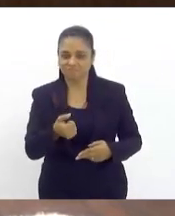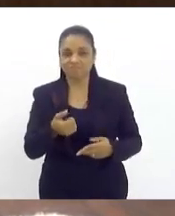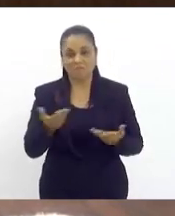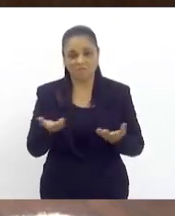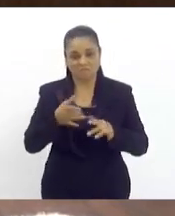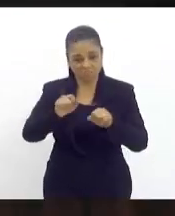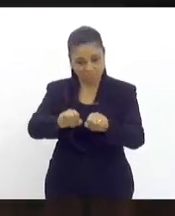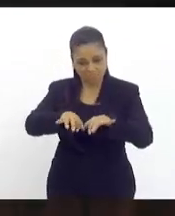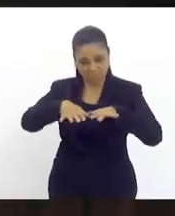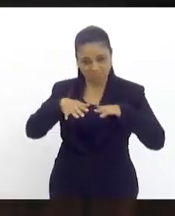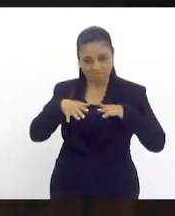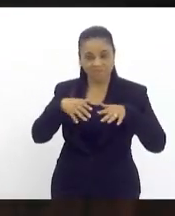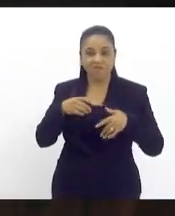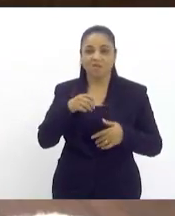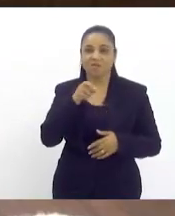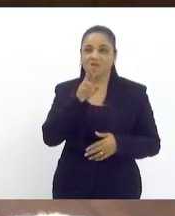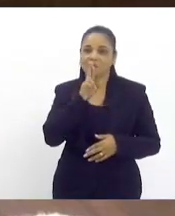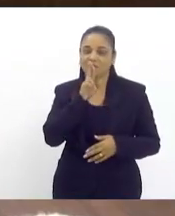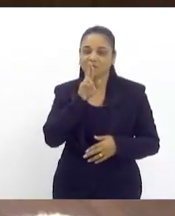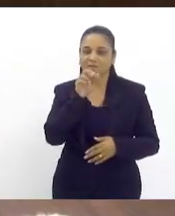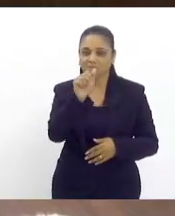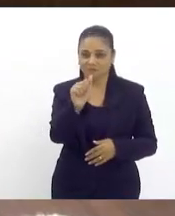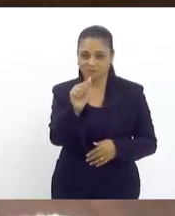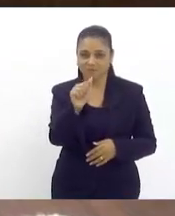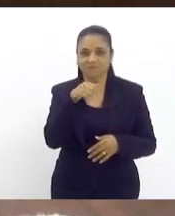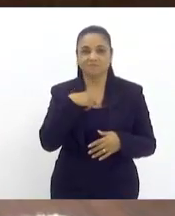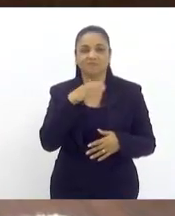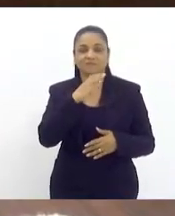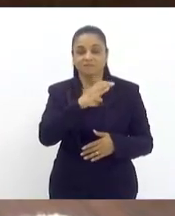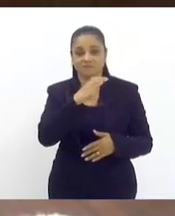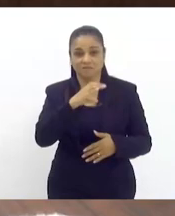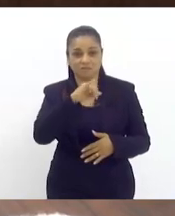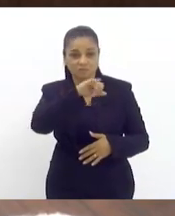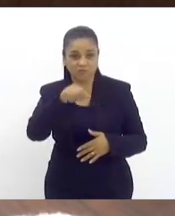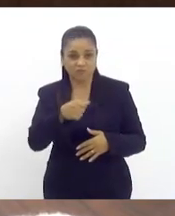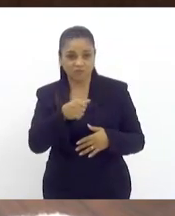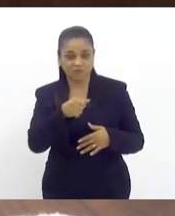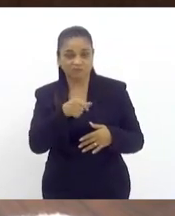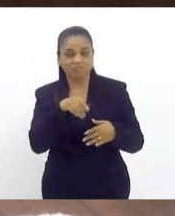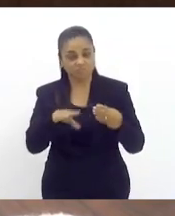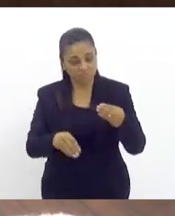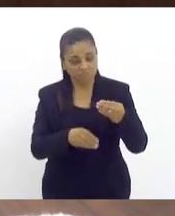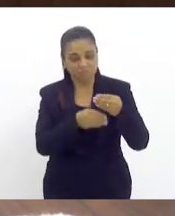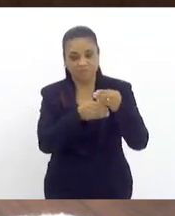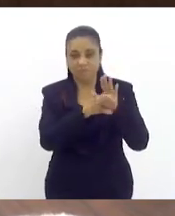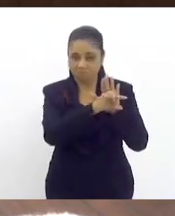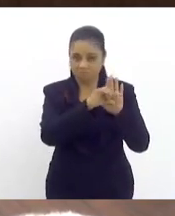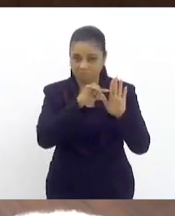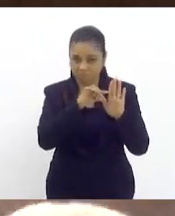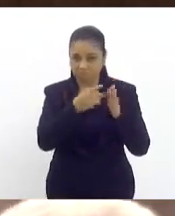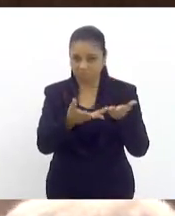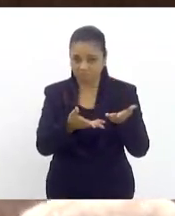casa Rodrigo Amorim vai aparecer pela ccj presidente é pela juridicidade com emenda